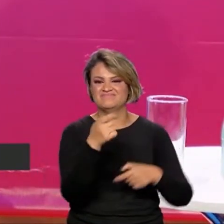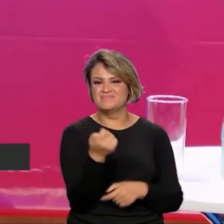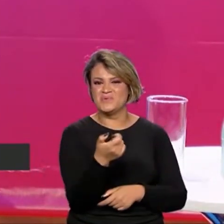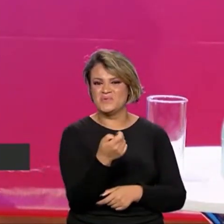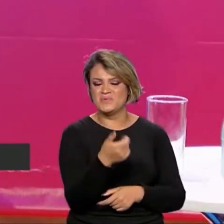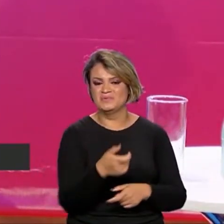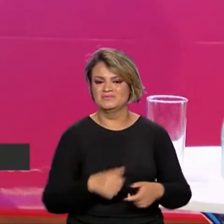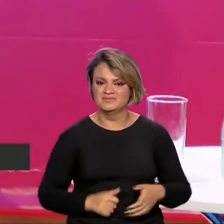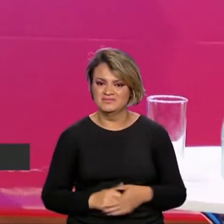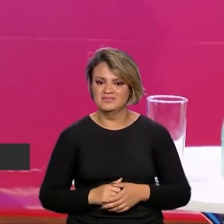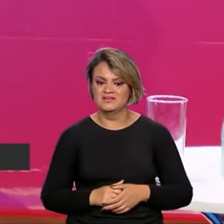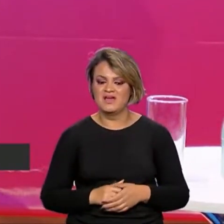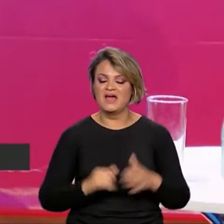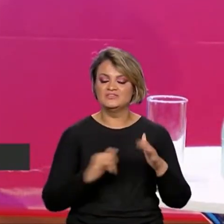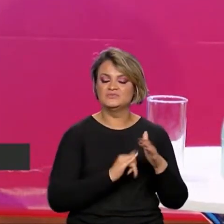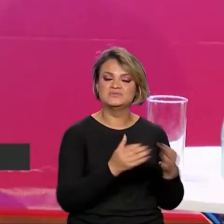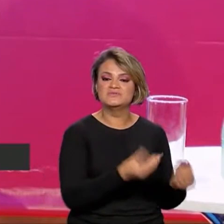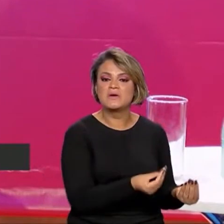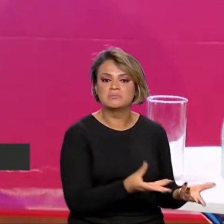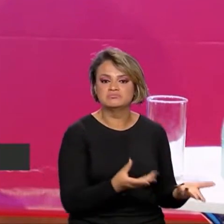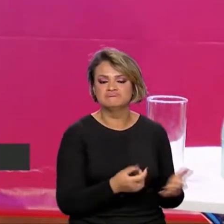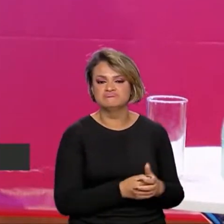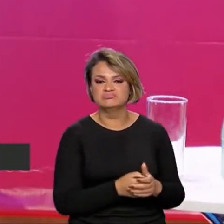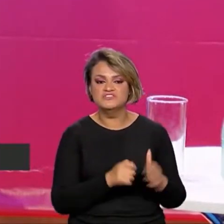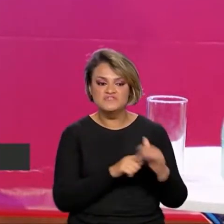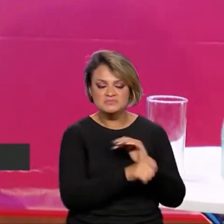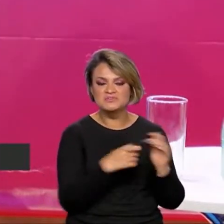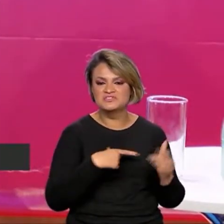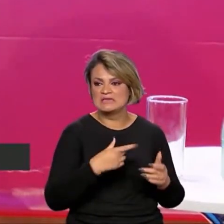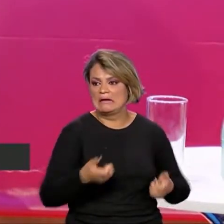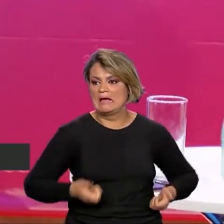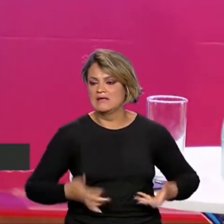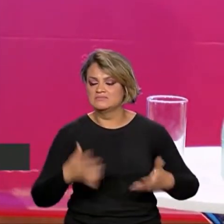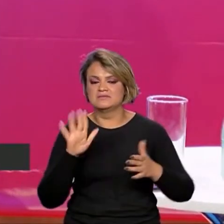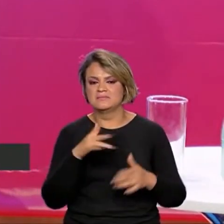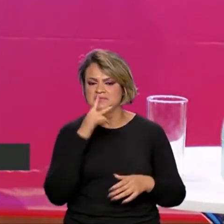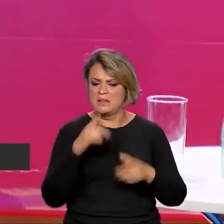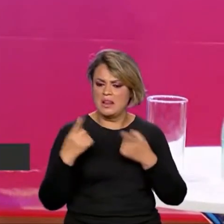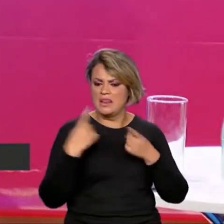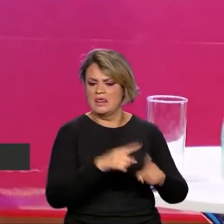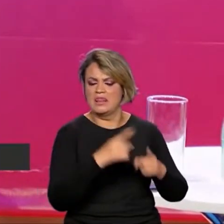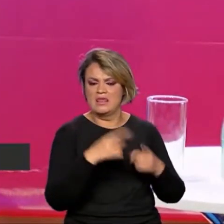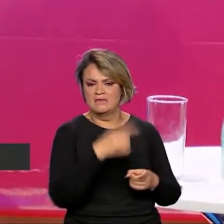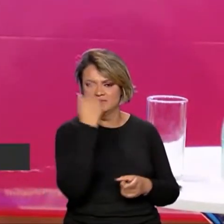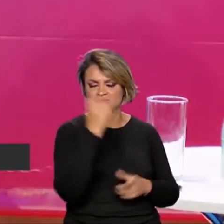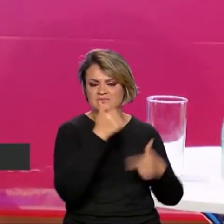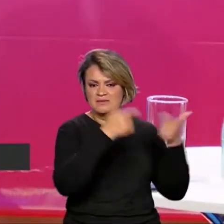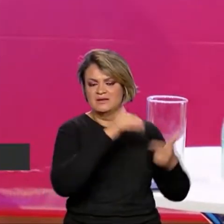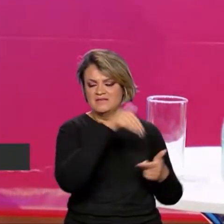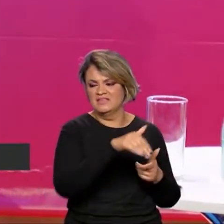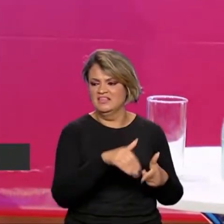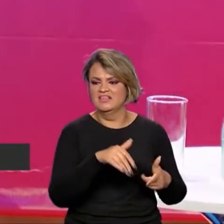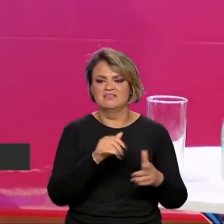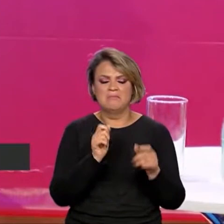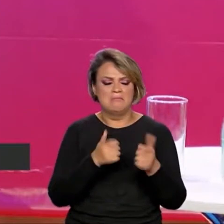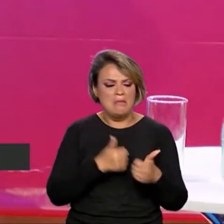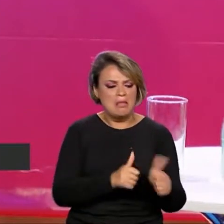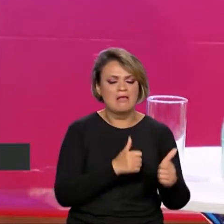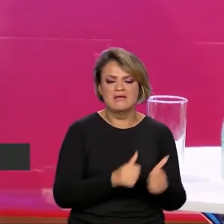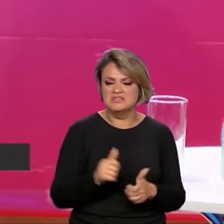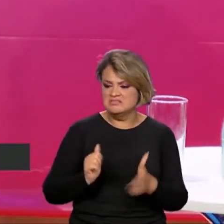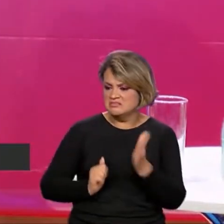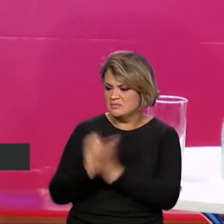gastava mais do que a instituição investia, perseguição a servidores, exonerações